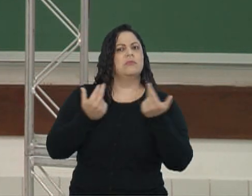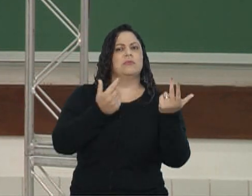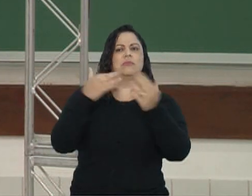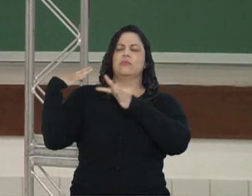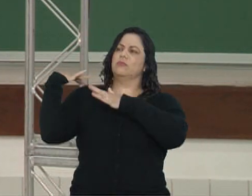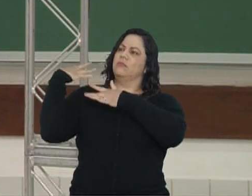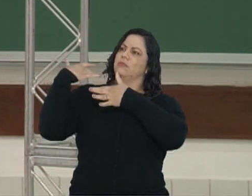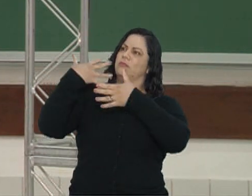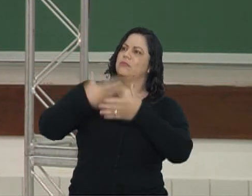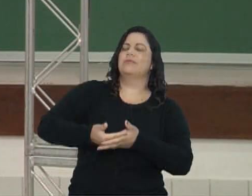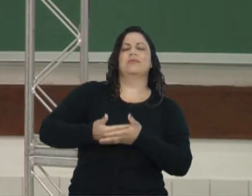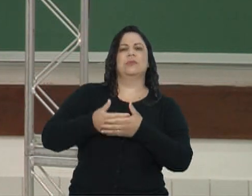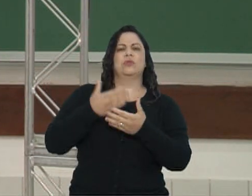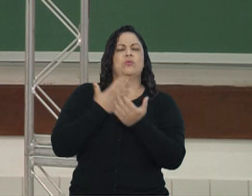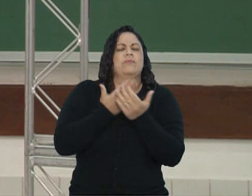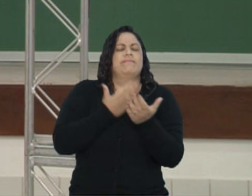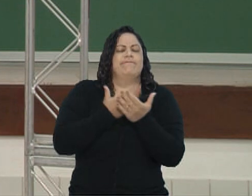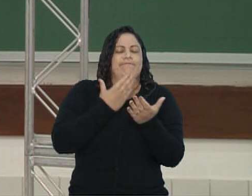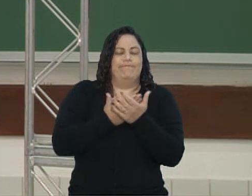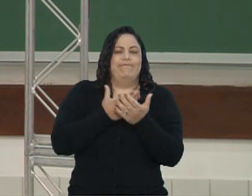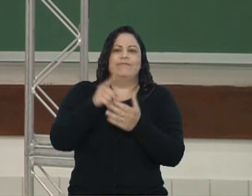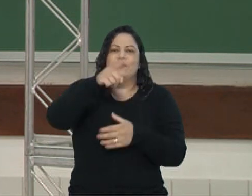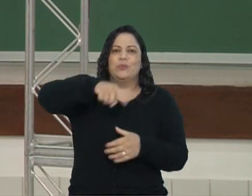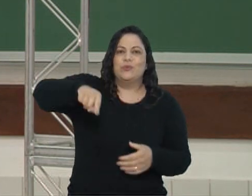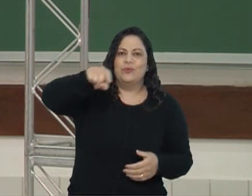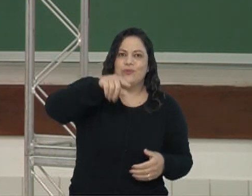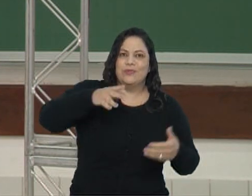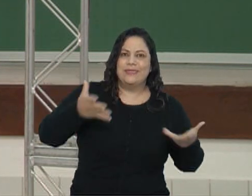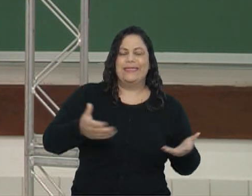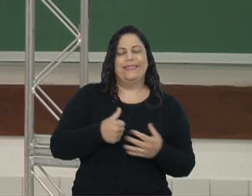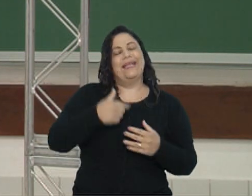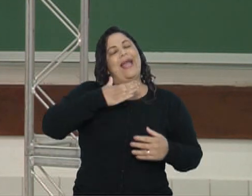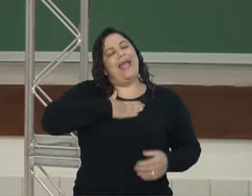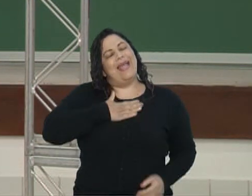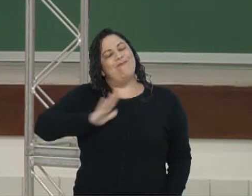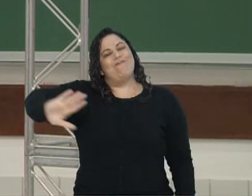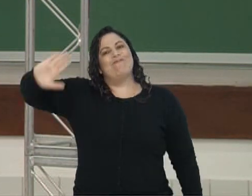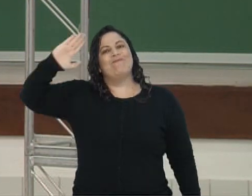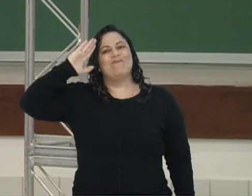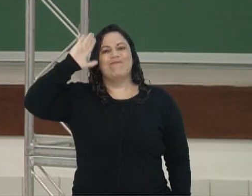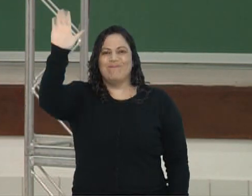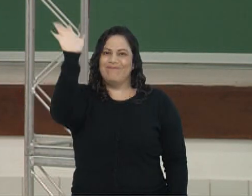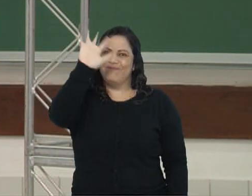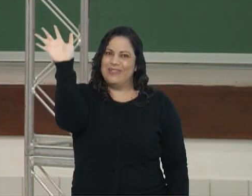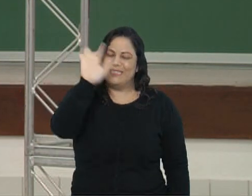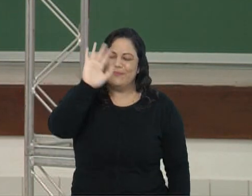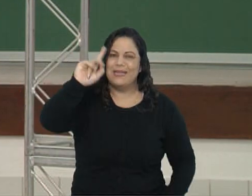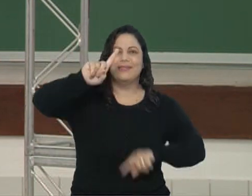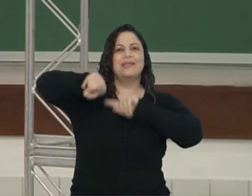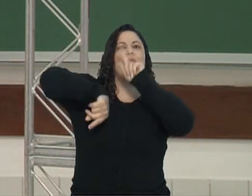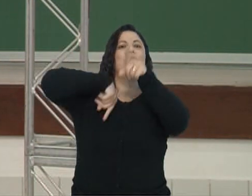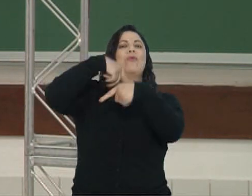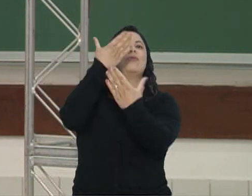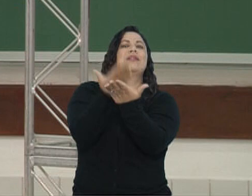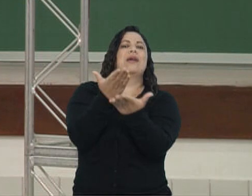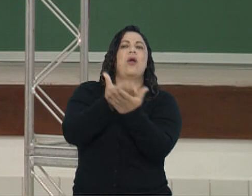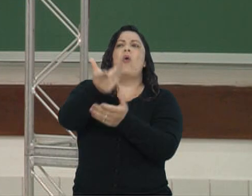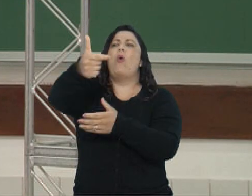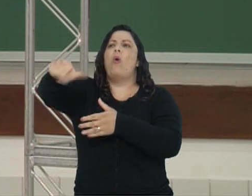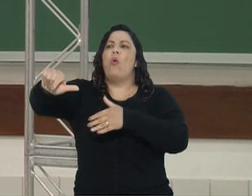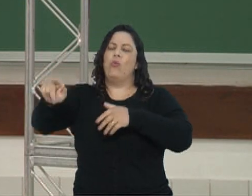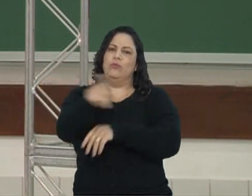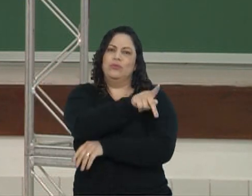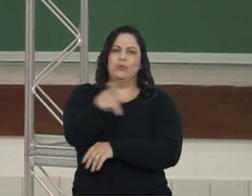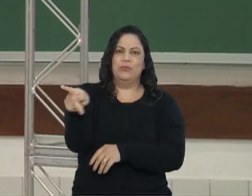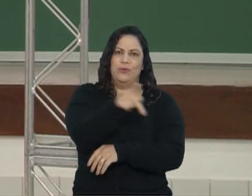longos dos anos aí de estudos de vocês. Né? Eu me despeço aqui de vocês, tá? A partir da próxima aula aí, outros profissionais